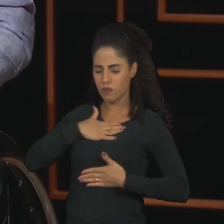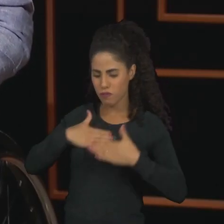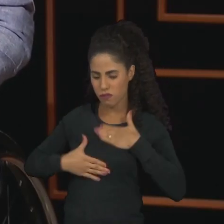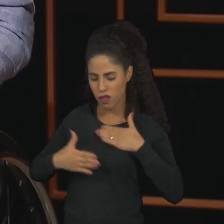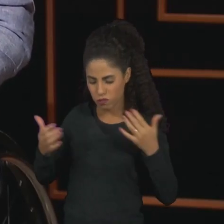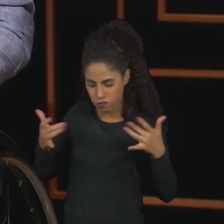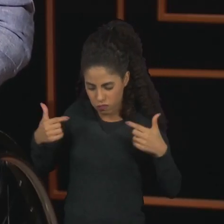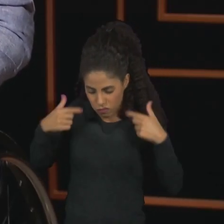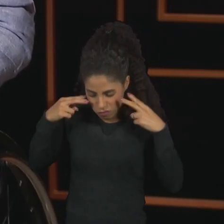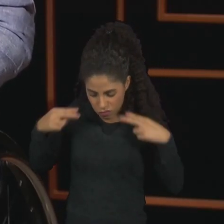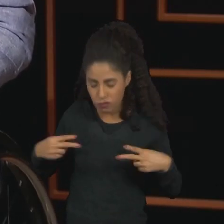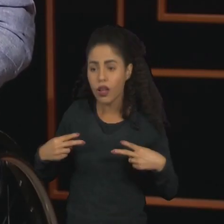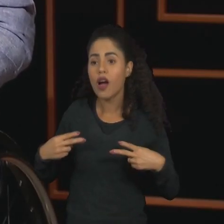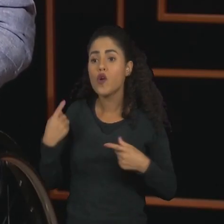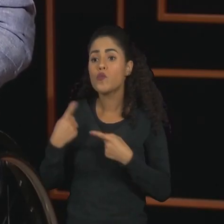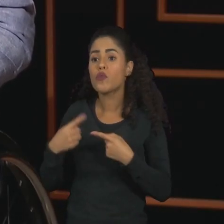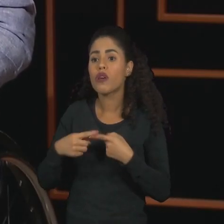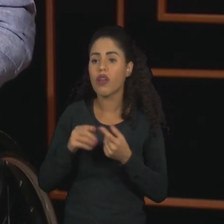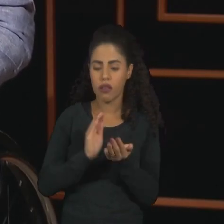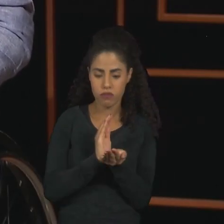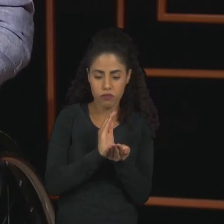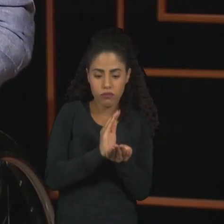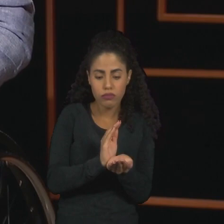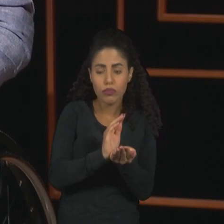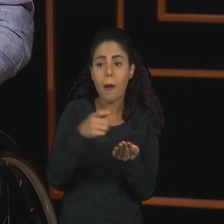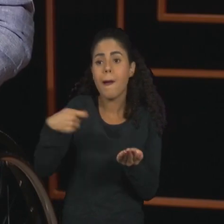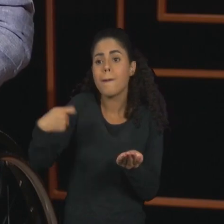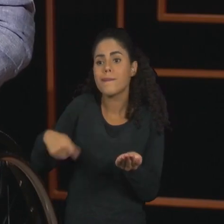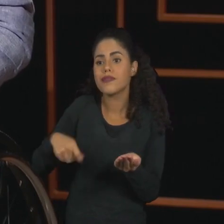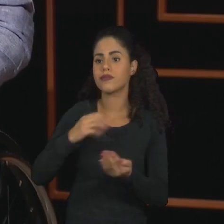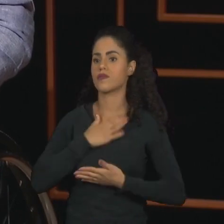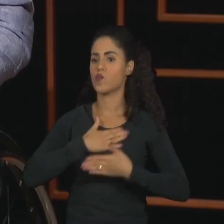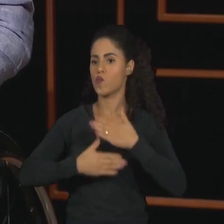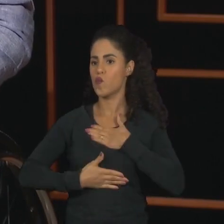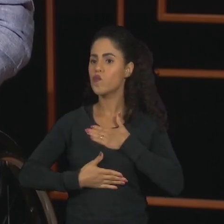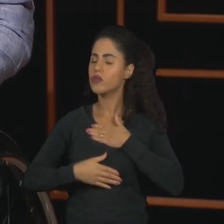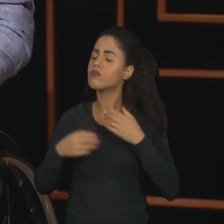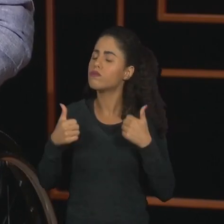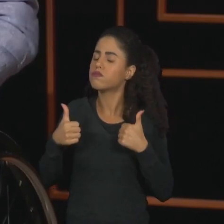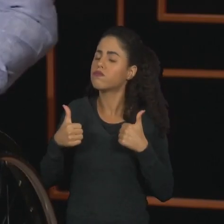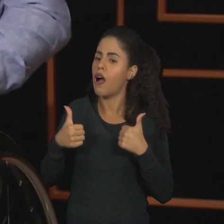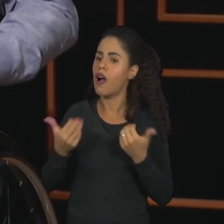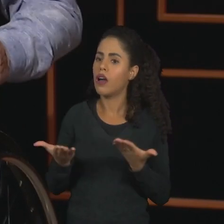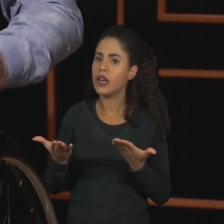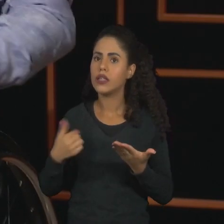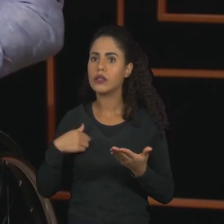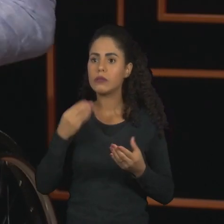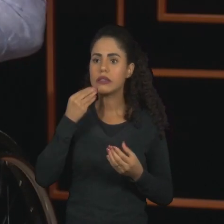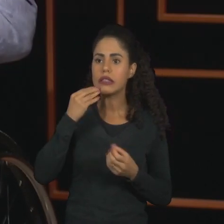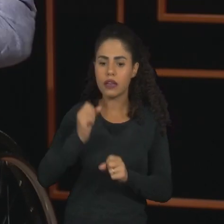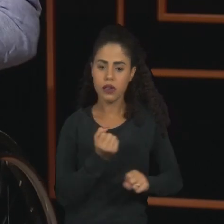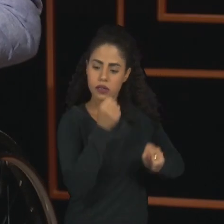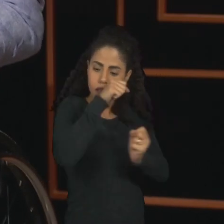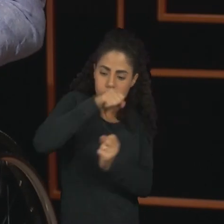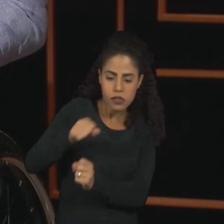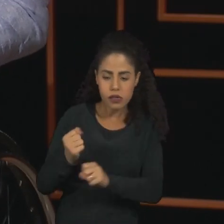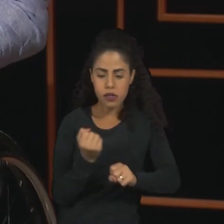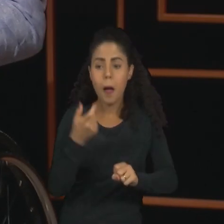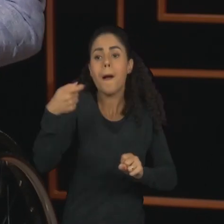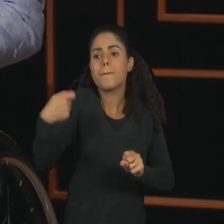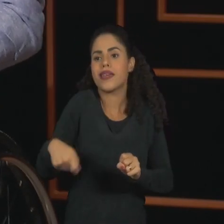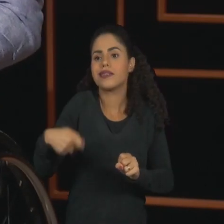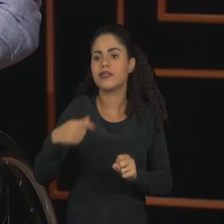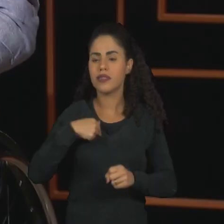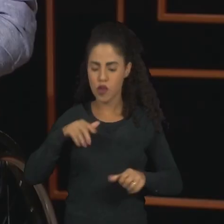físicas, porque você, para velejar, depende fisicamente de você, dessa mobilidade dentro do barco. Correto.